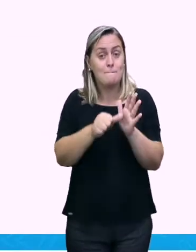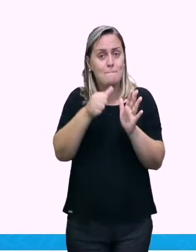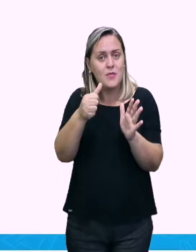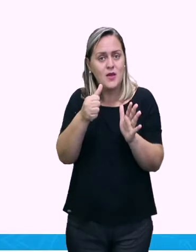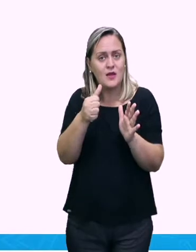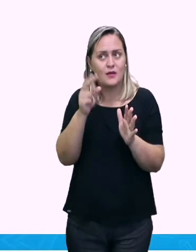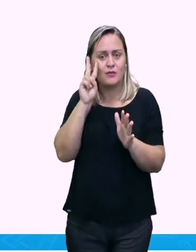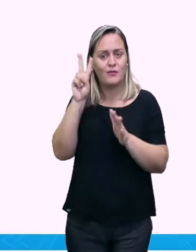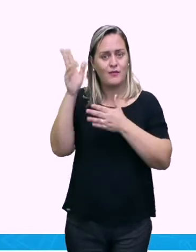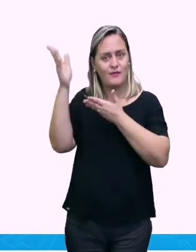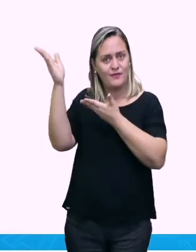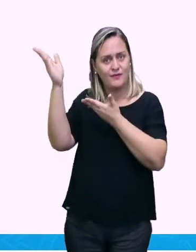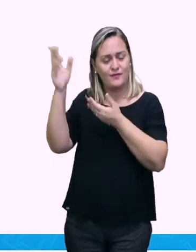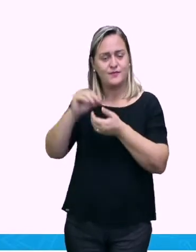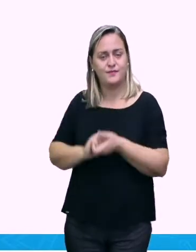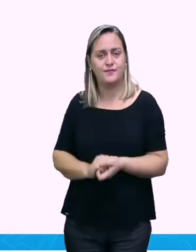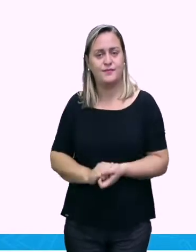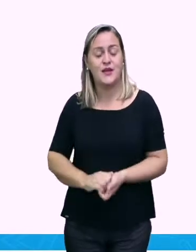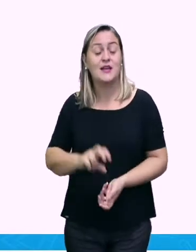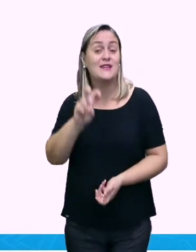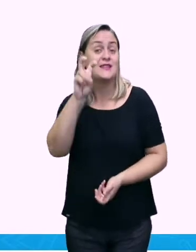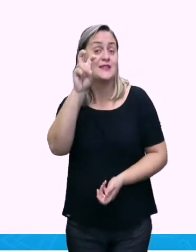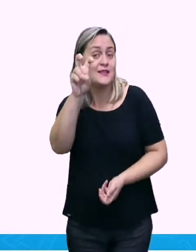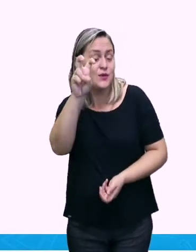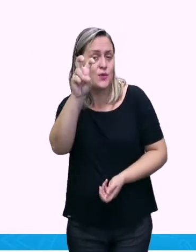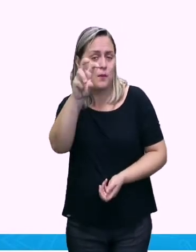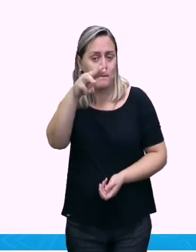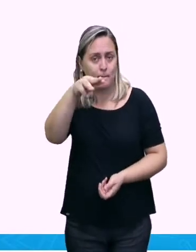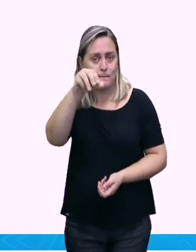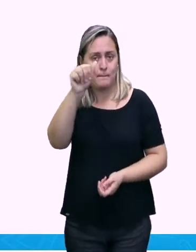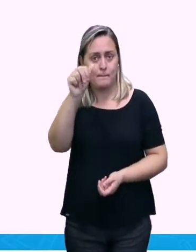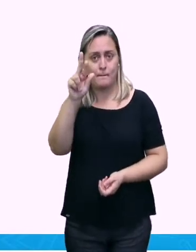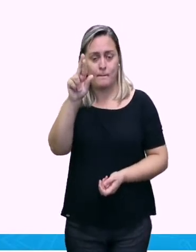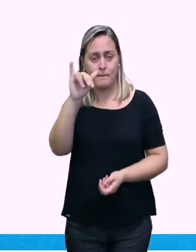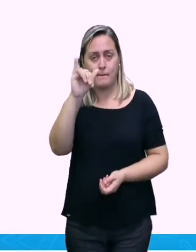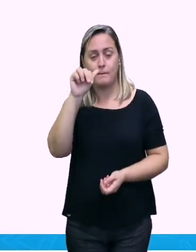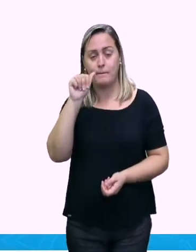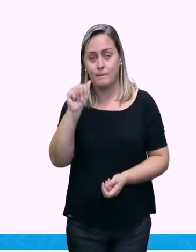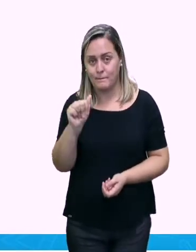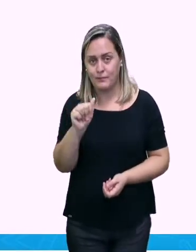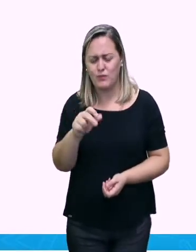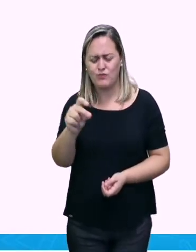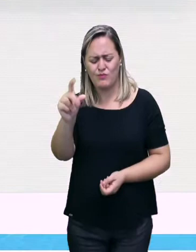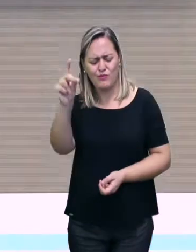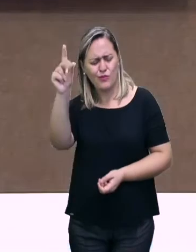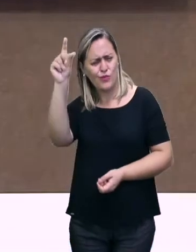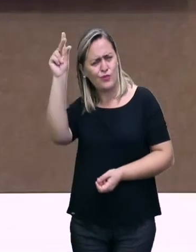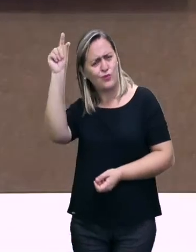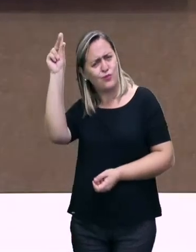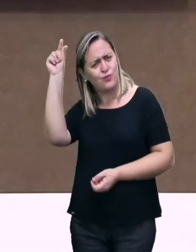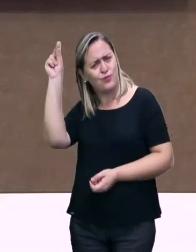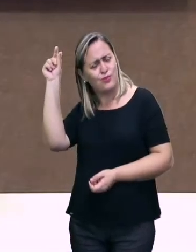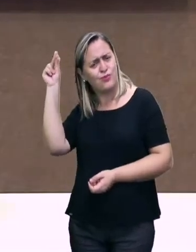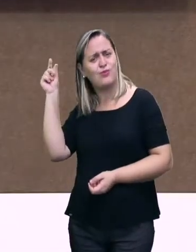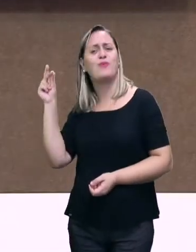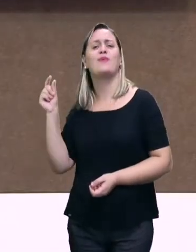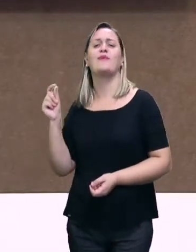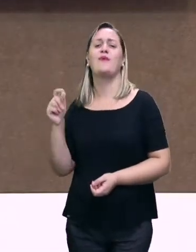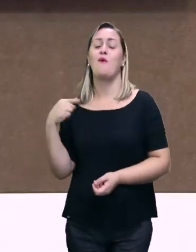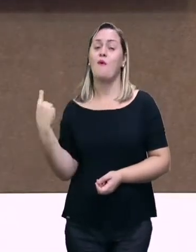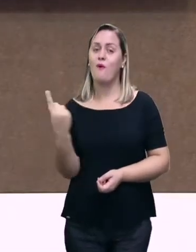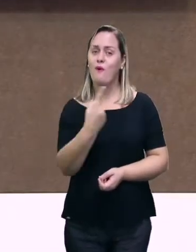Marias, que é um jogo também bem antigo, muito legal, já brinquei também demais, é muito bom, e